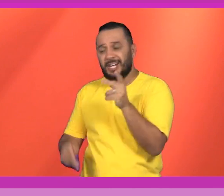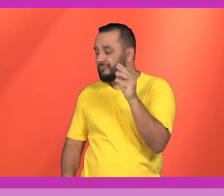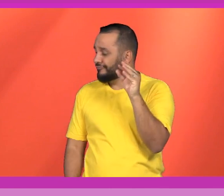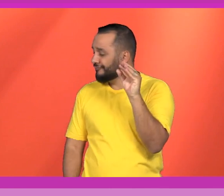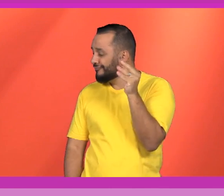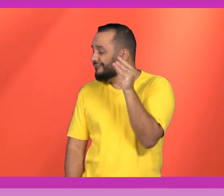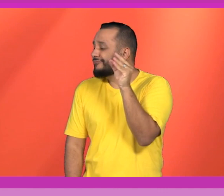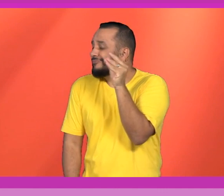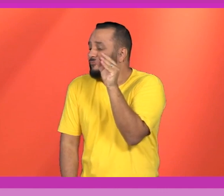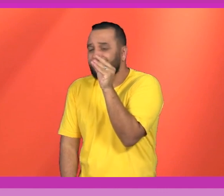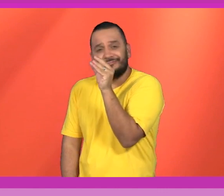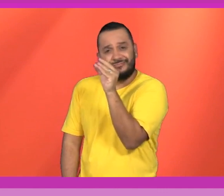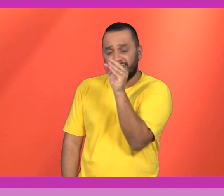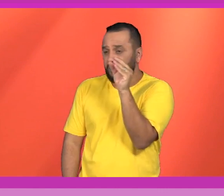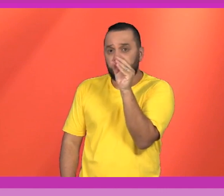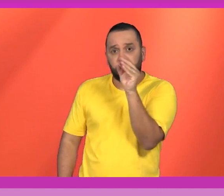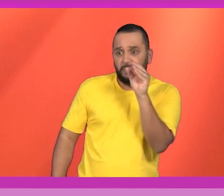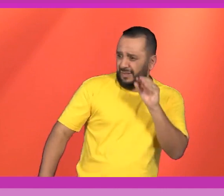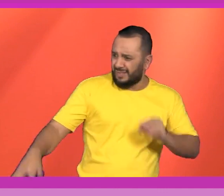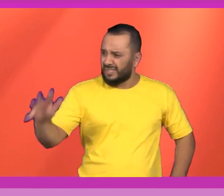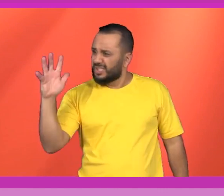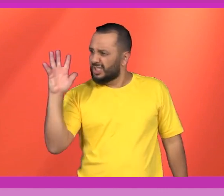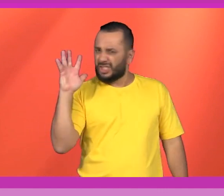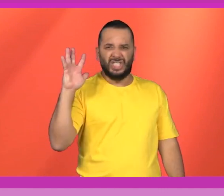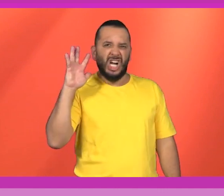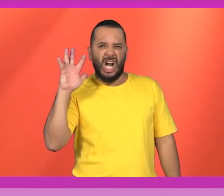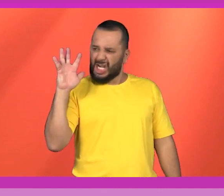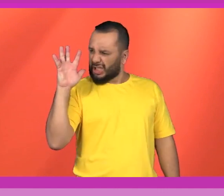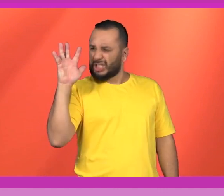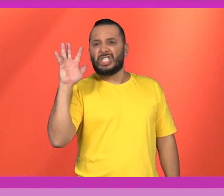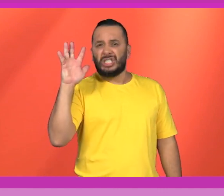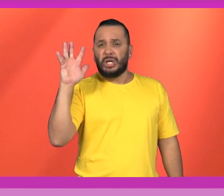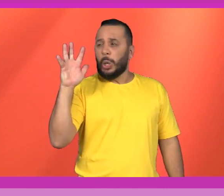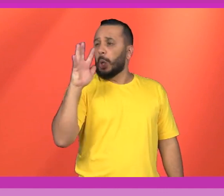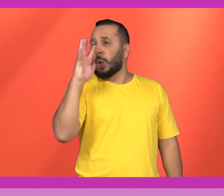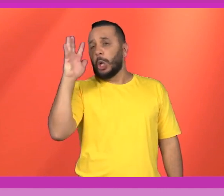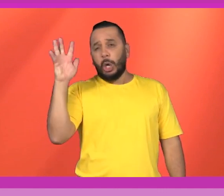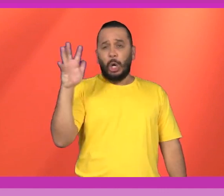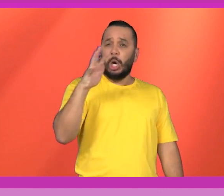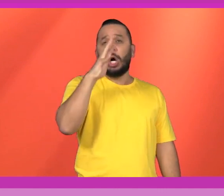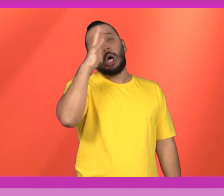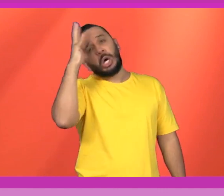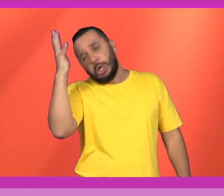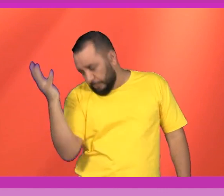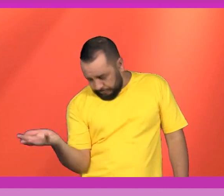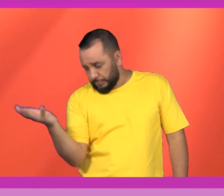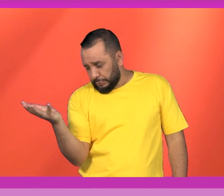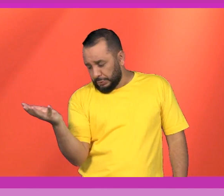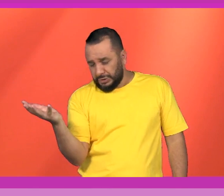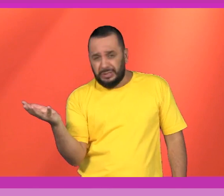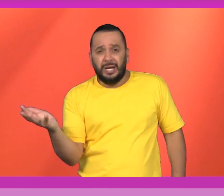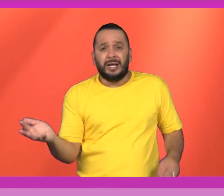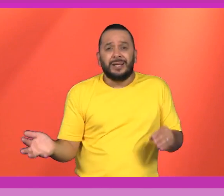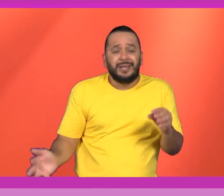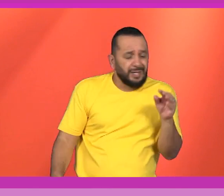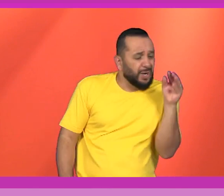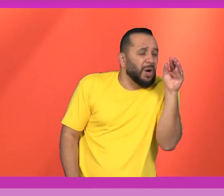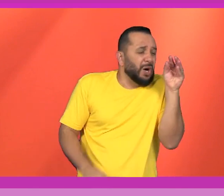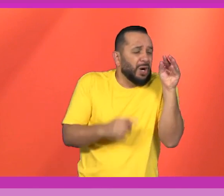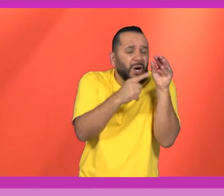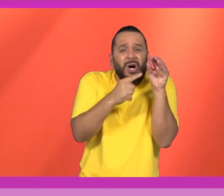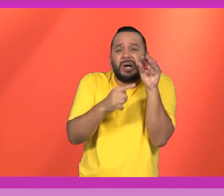visitar. O cravo teve um desmaio e a